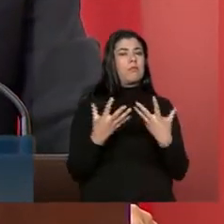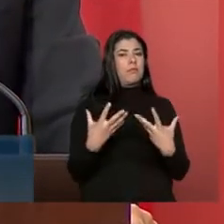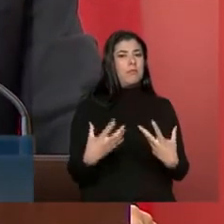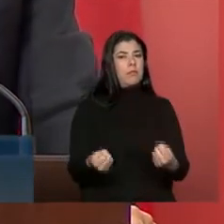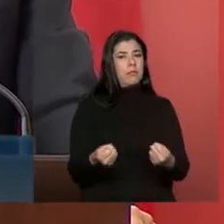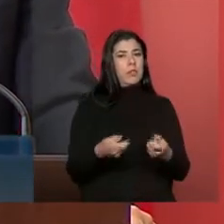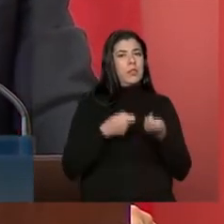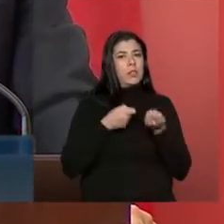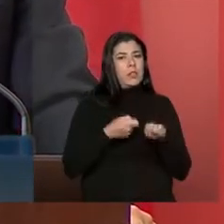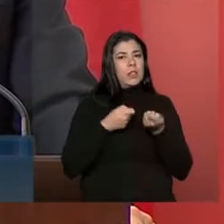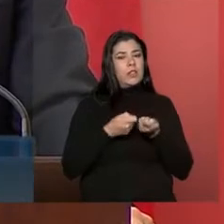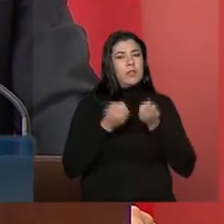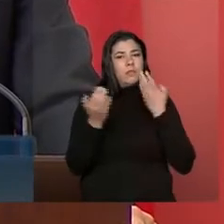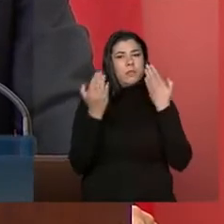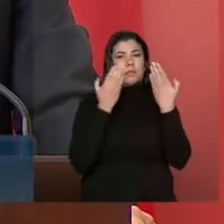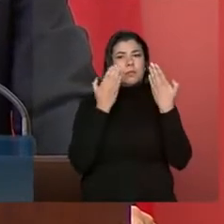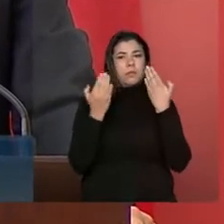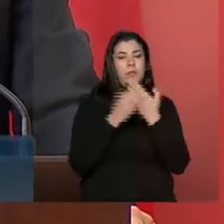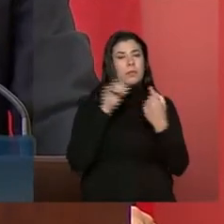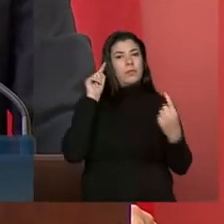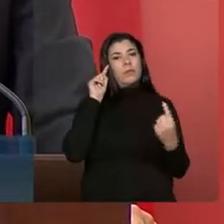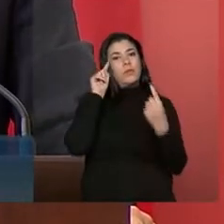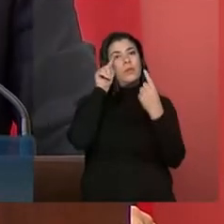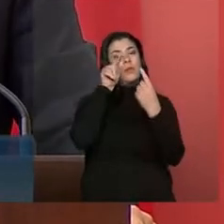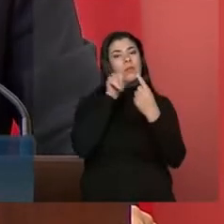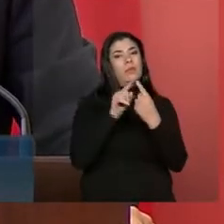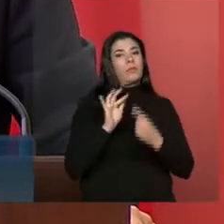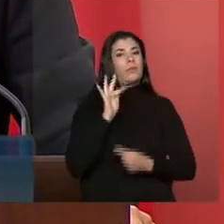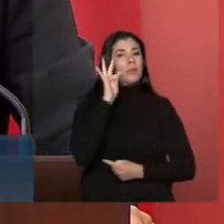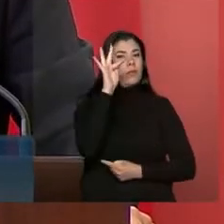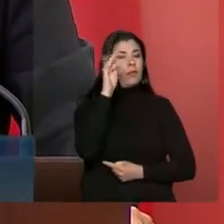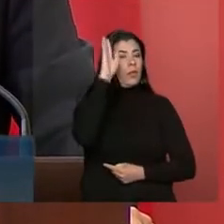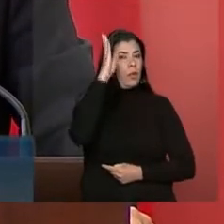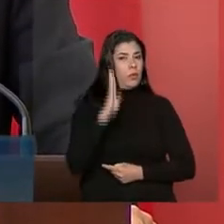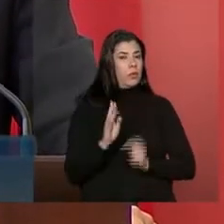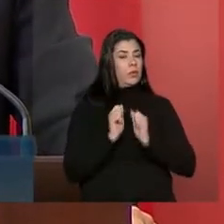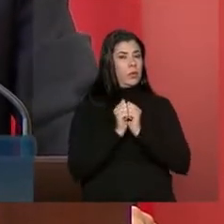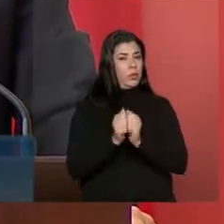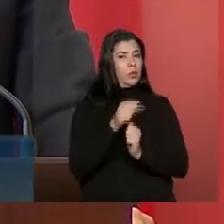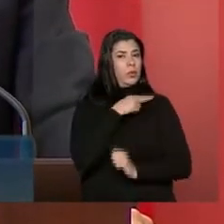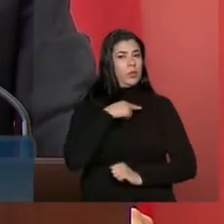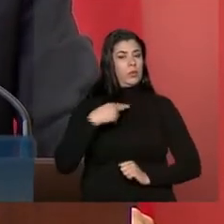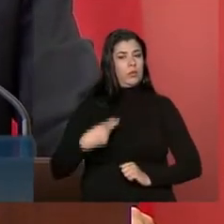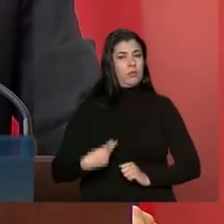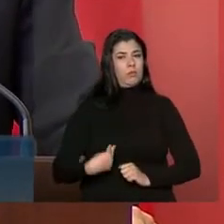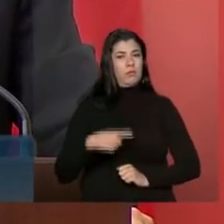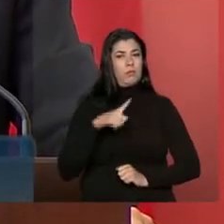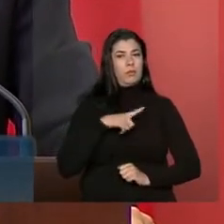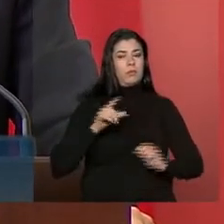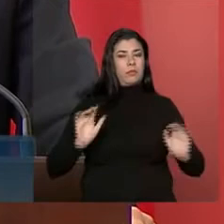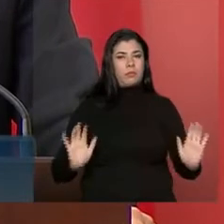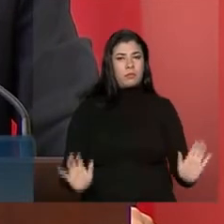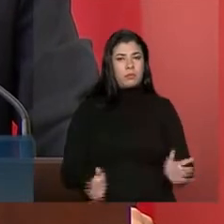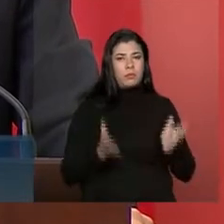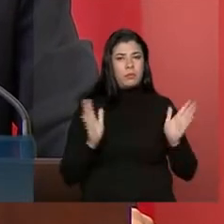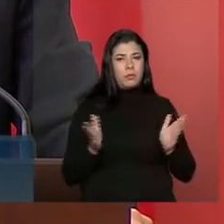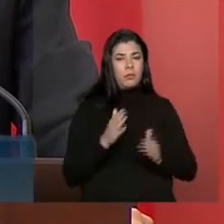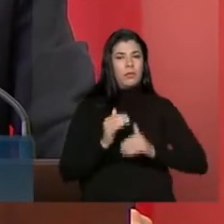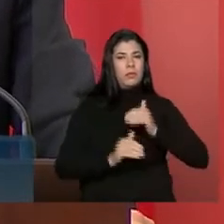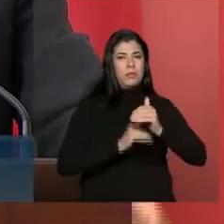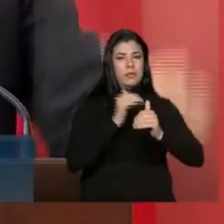um paradigma nessa perspectiva. O Brasil e a China estão promovendo a construção